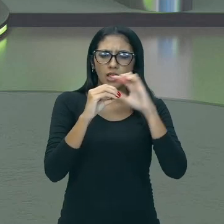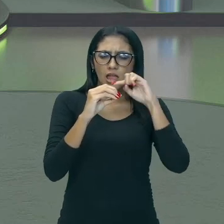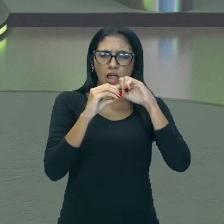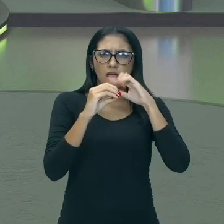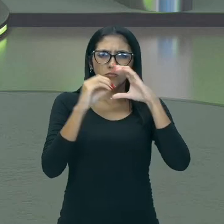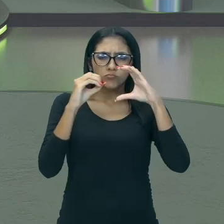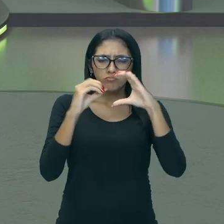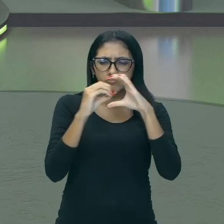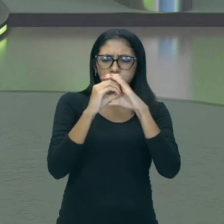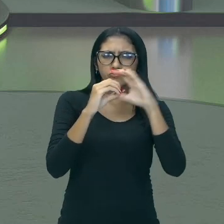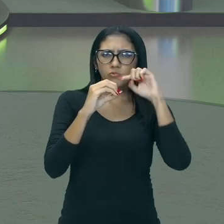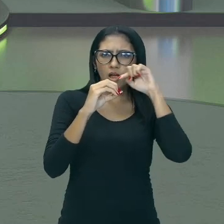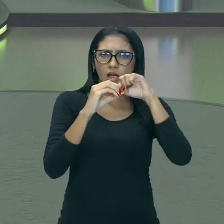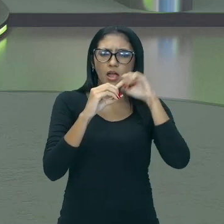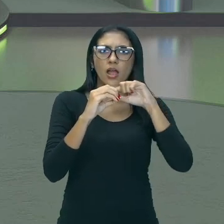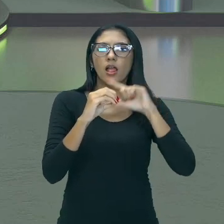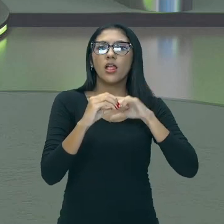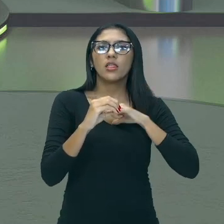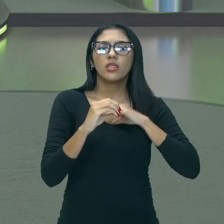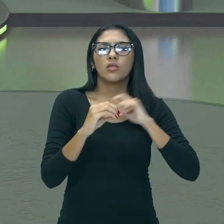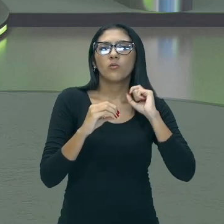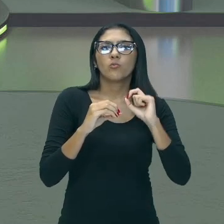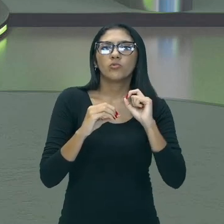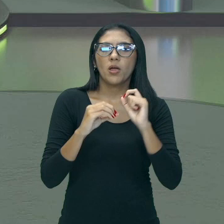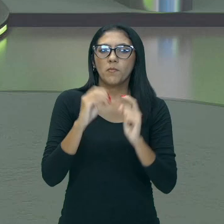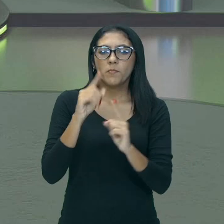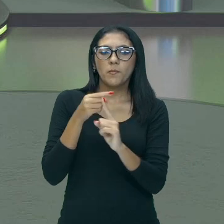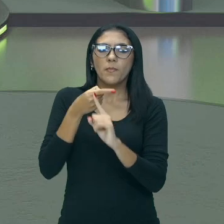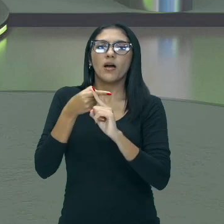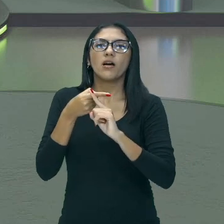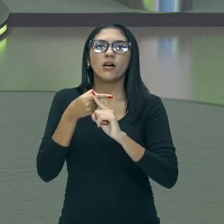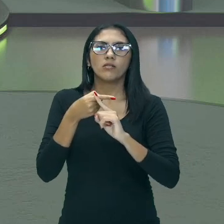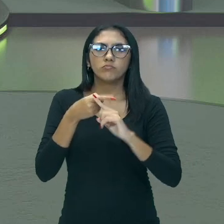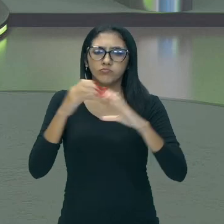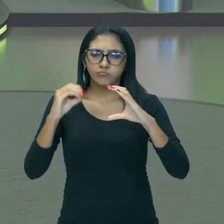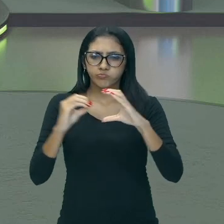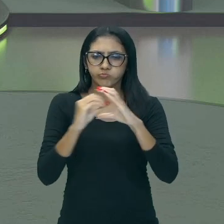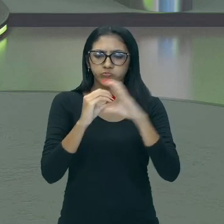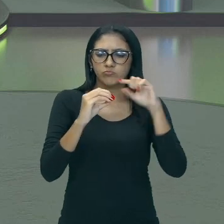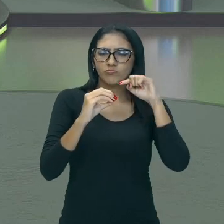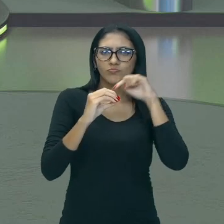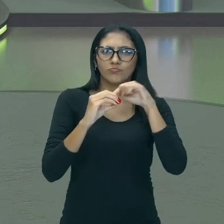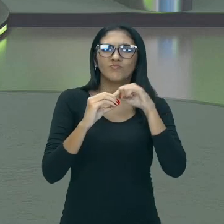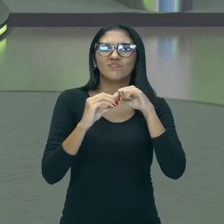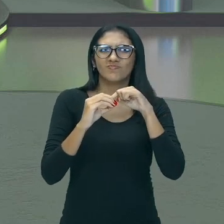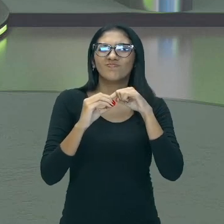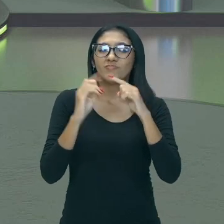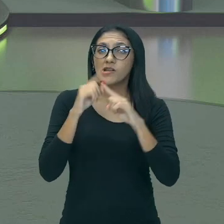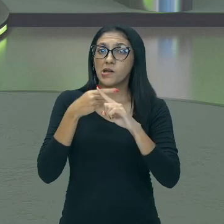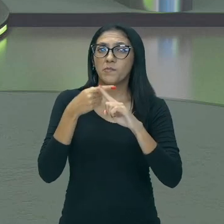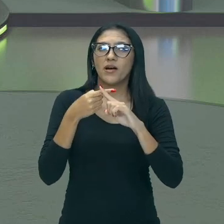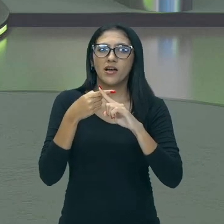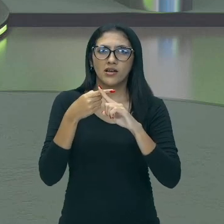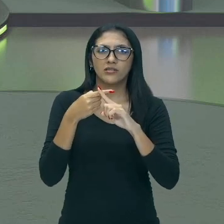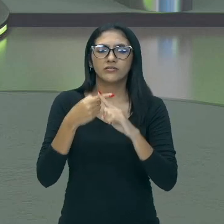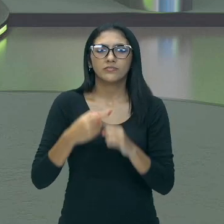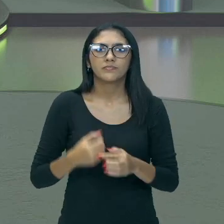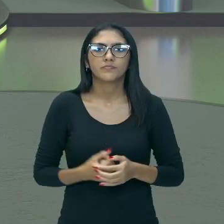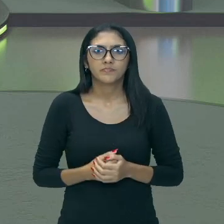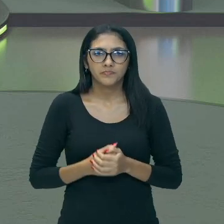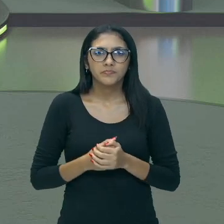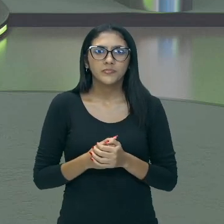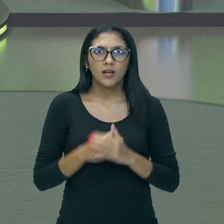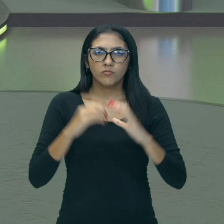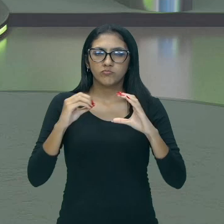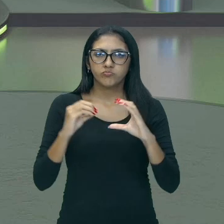núcleo positivo e denso, então a massa ela está no núcleo. E os elétrons eles estão